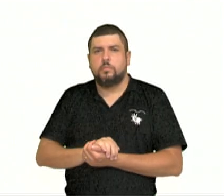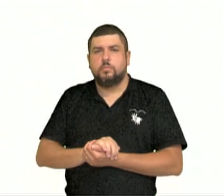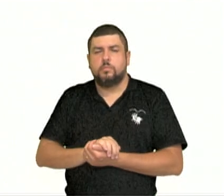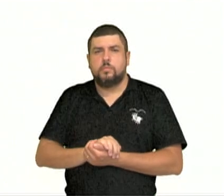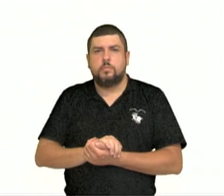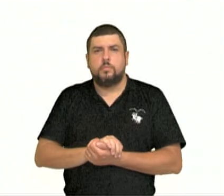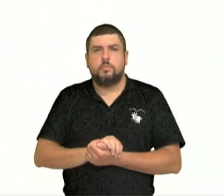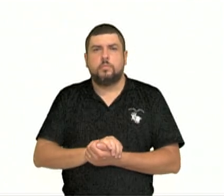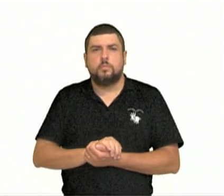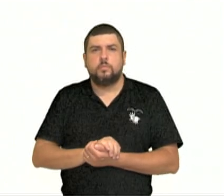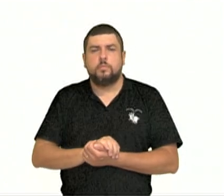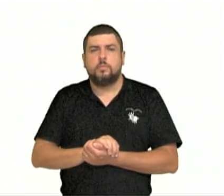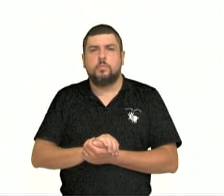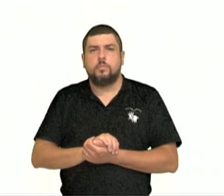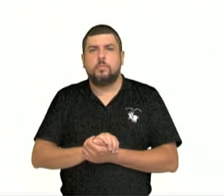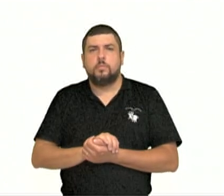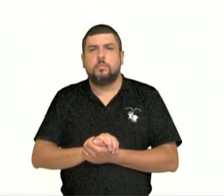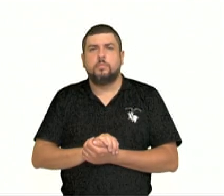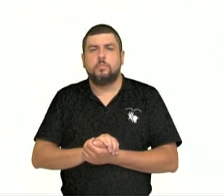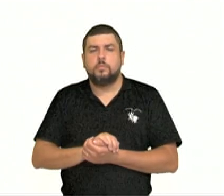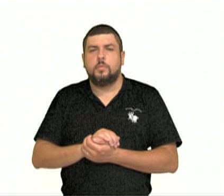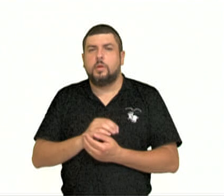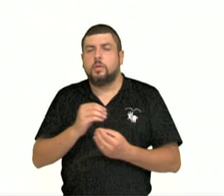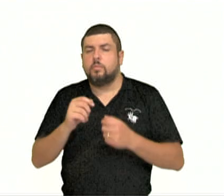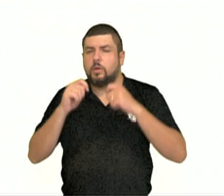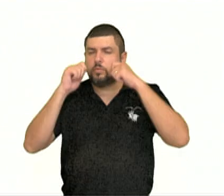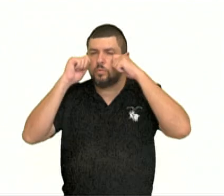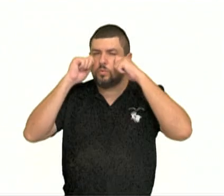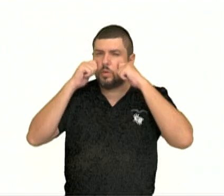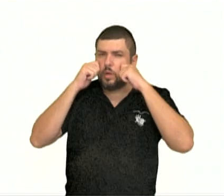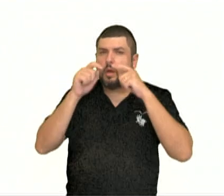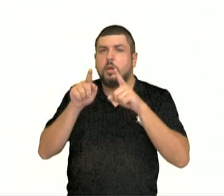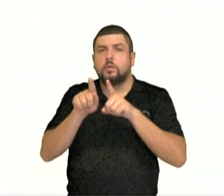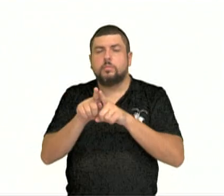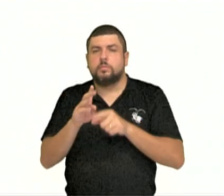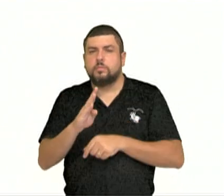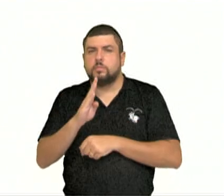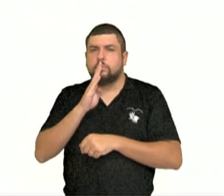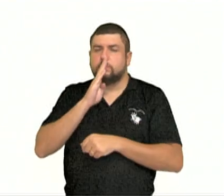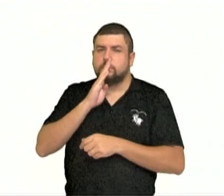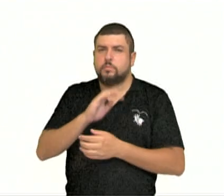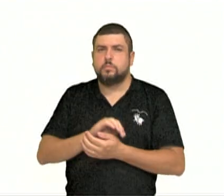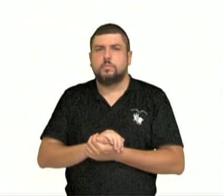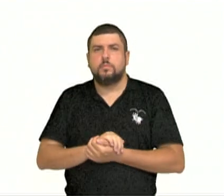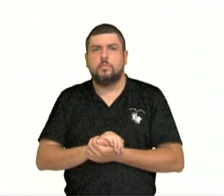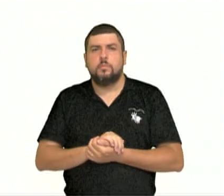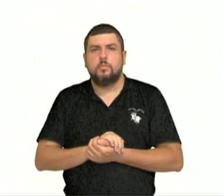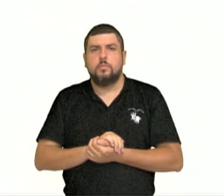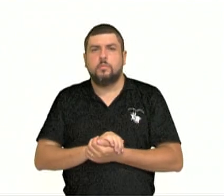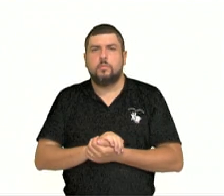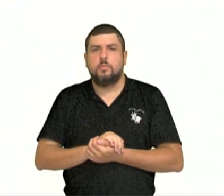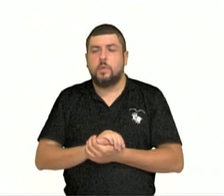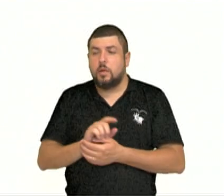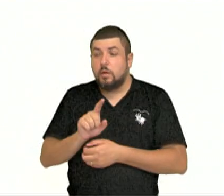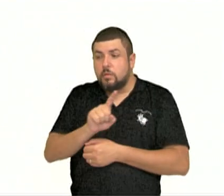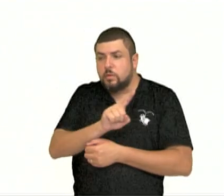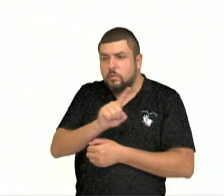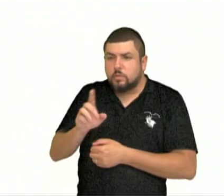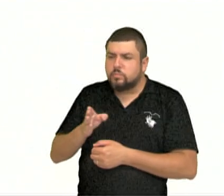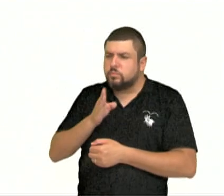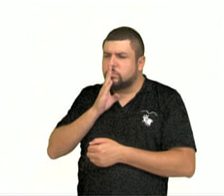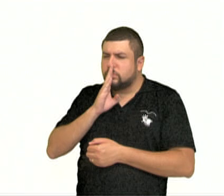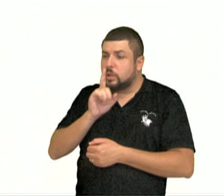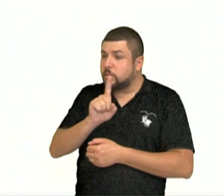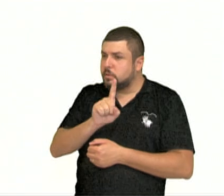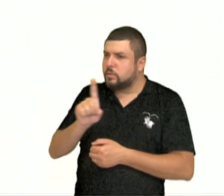tá? Chorar e calar-se, tá? Então, no te calhes, no llores.